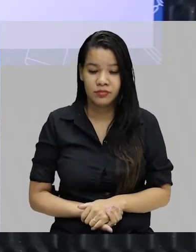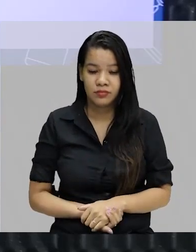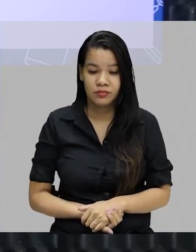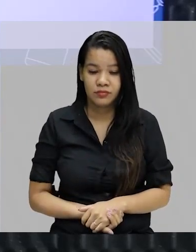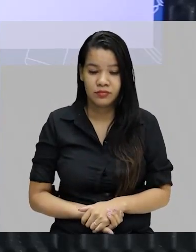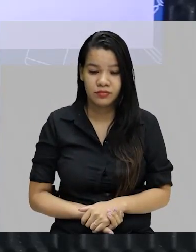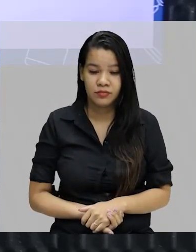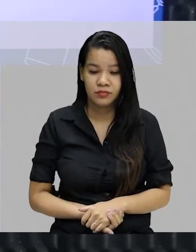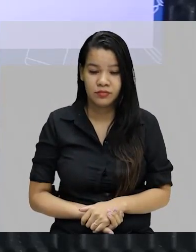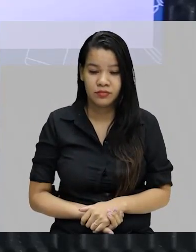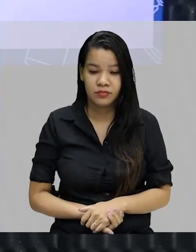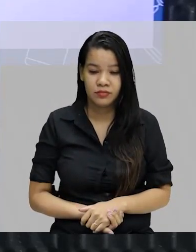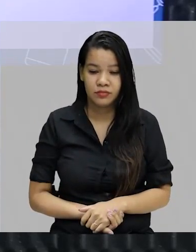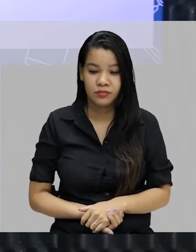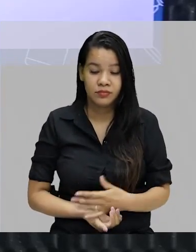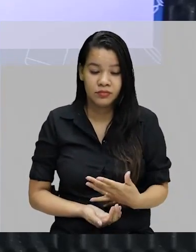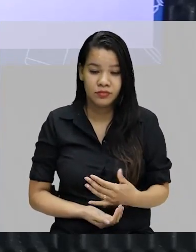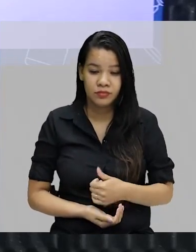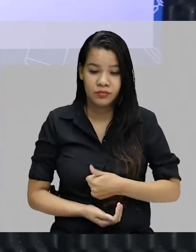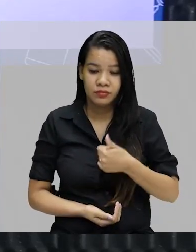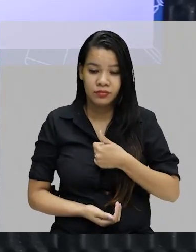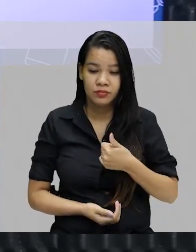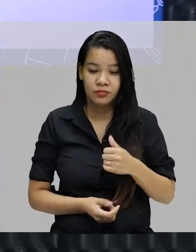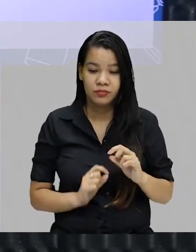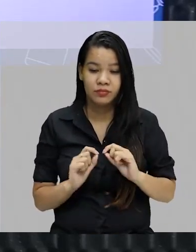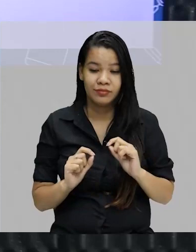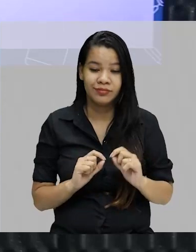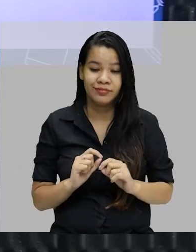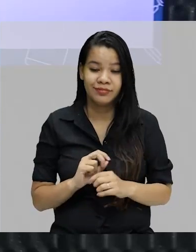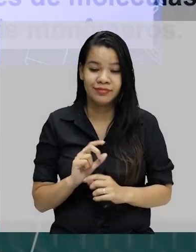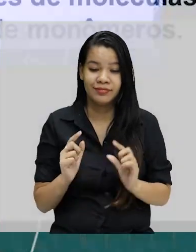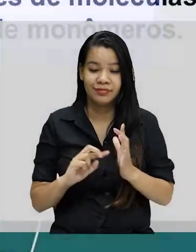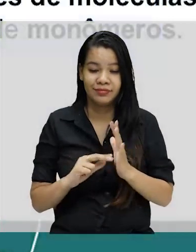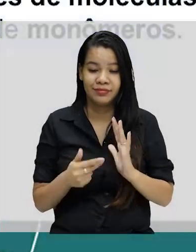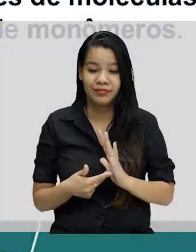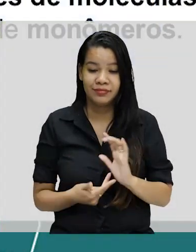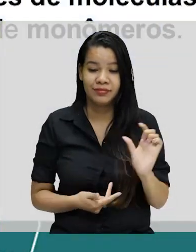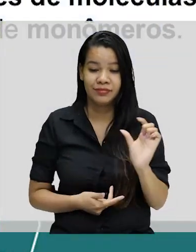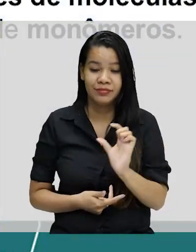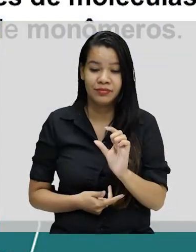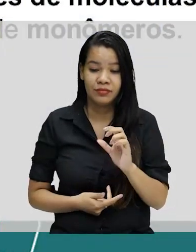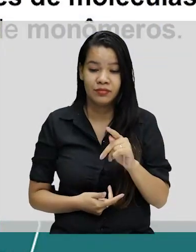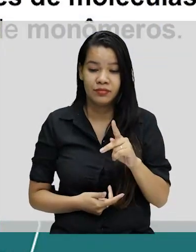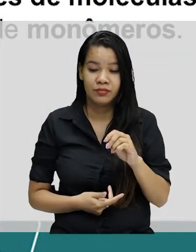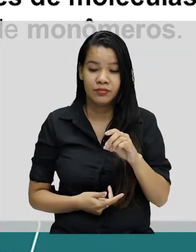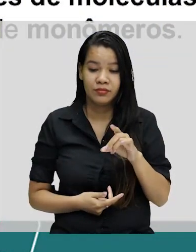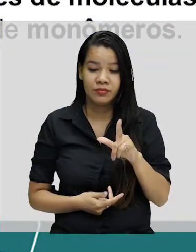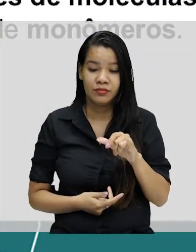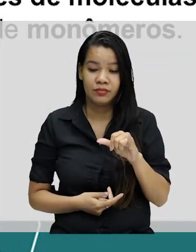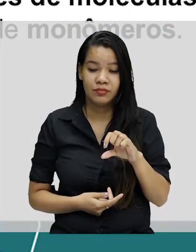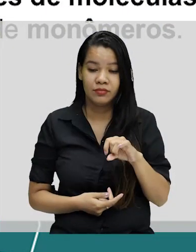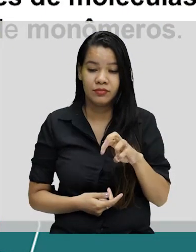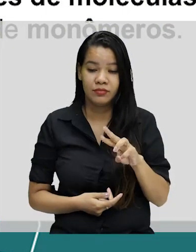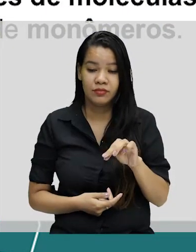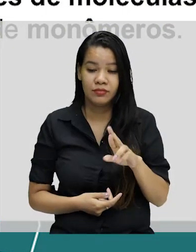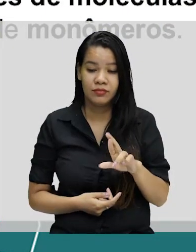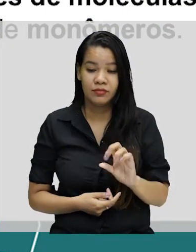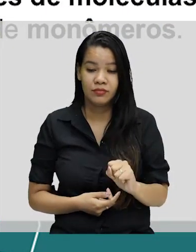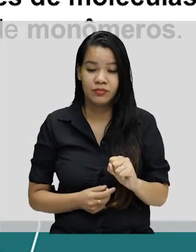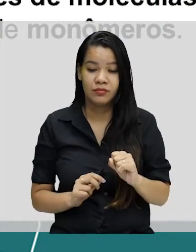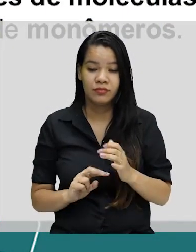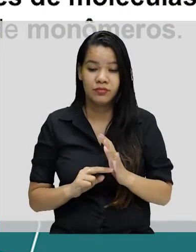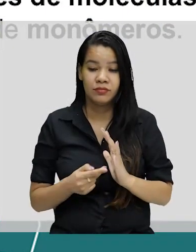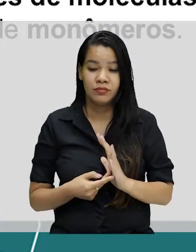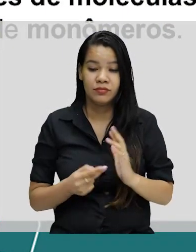vamos iniciar. Então, primeiramente, o que são polímeros? Então, a palavra polímeros vem do grego poli, que